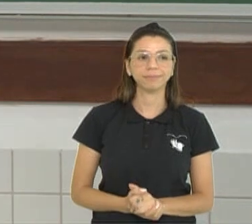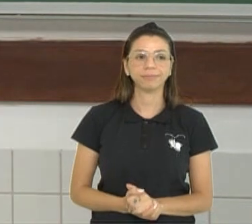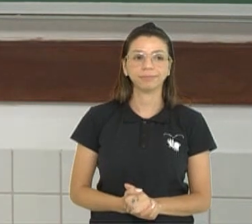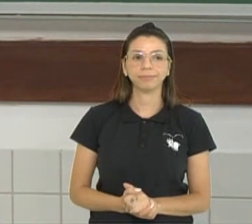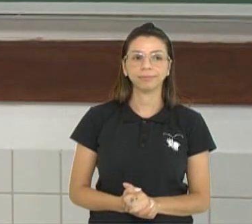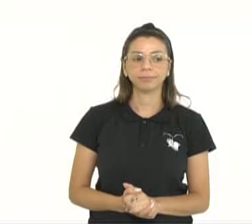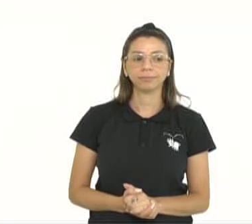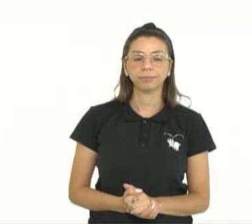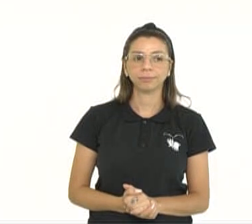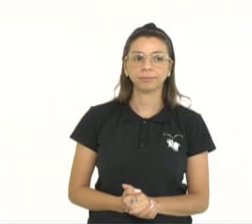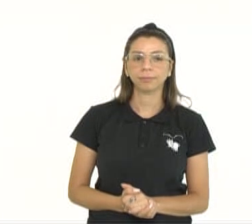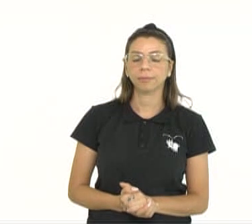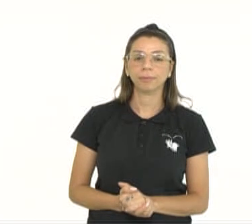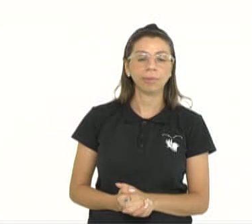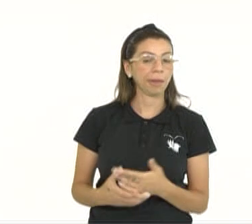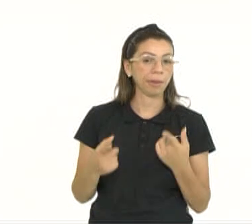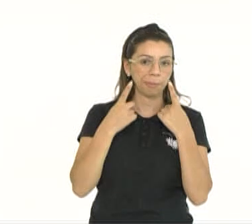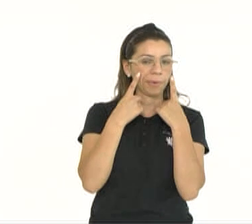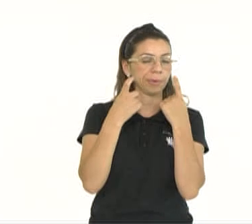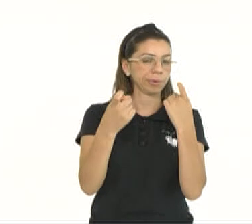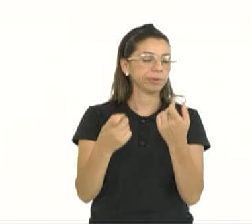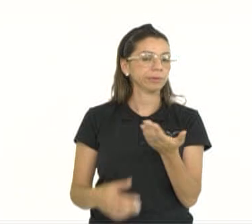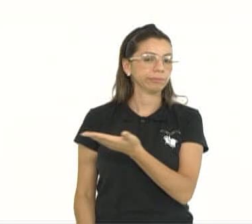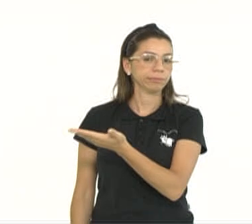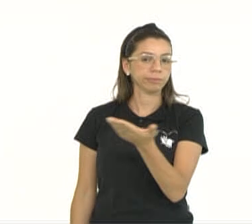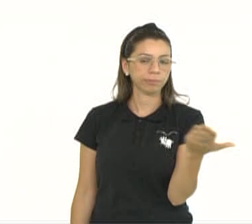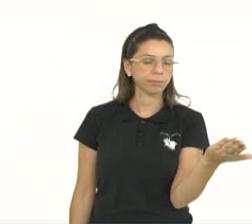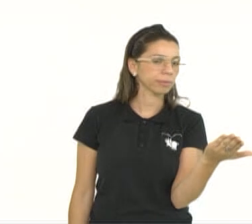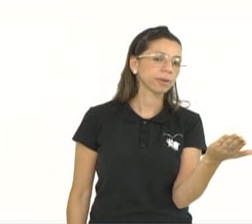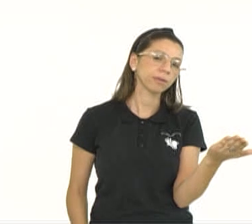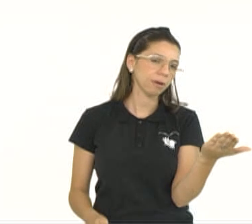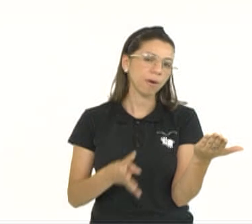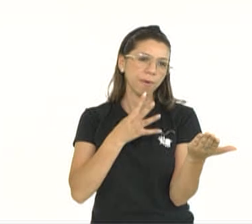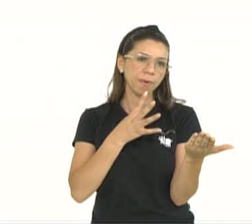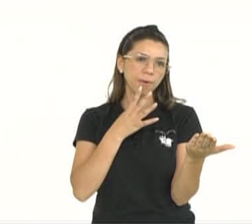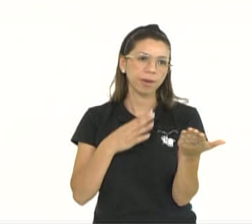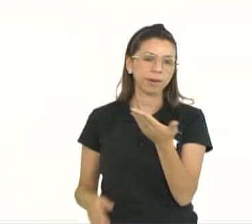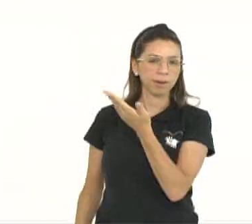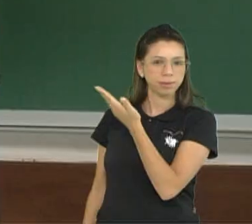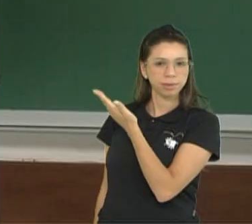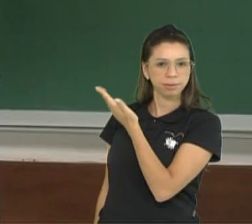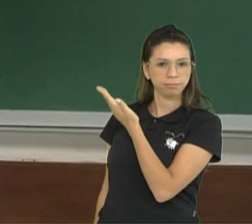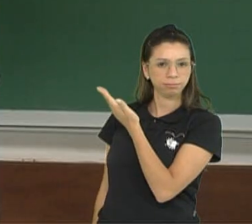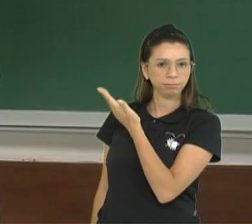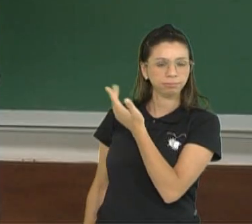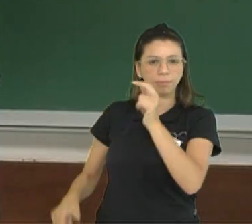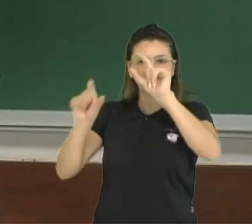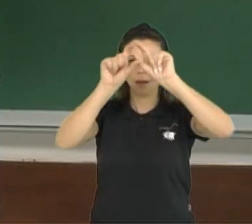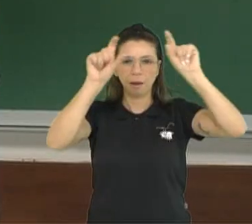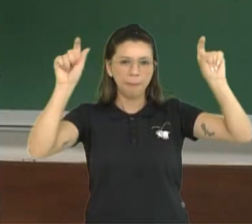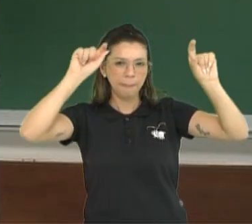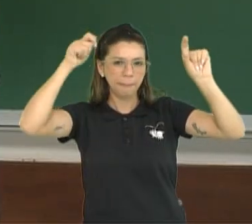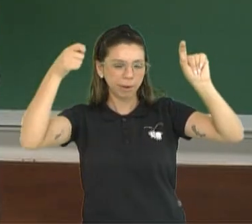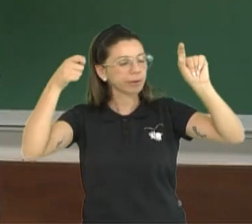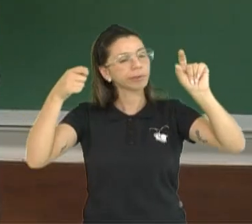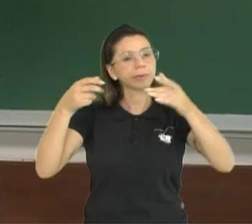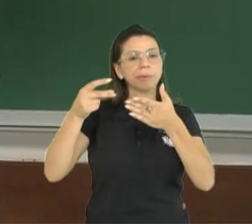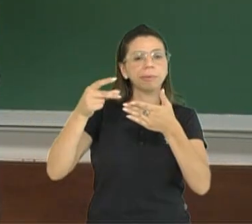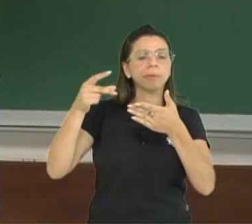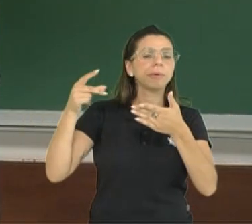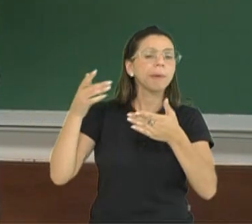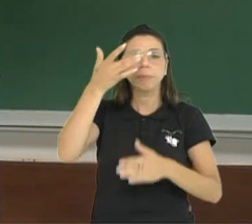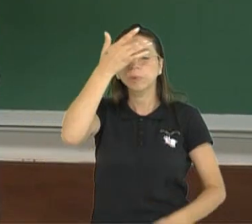Aqui eu trouxe uma curiosidade para vocês. Já ouviram falar dos Neandertais? Também algumas pessoas, durante muito